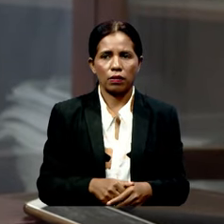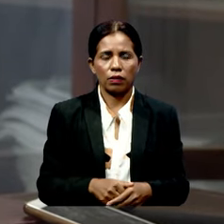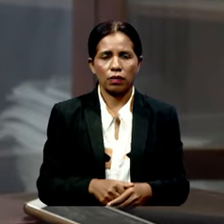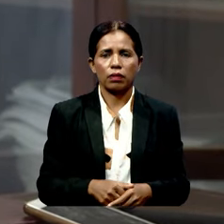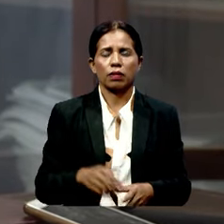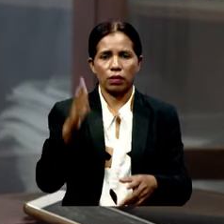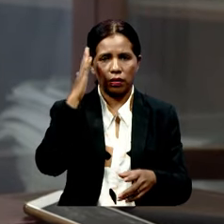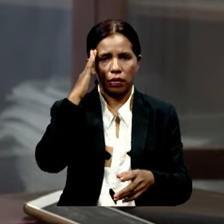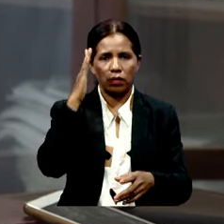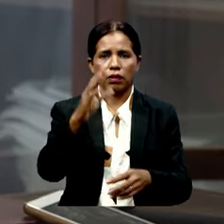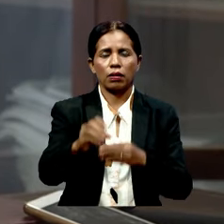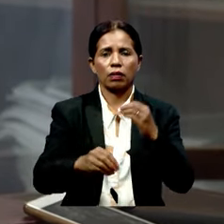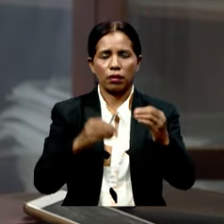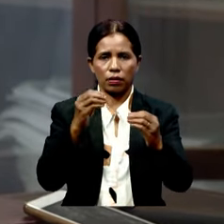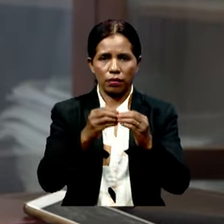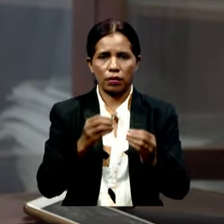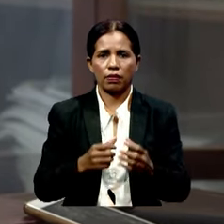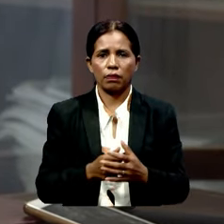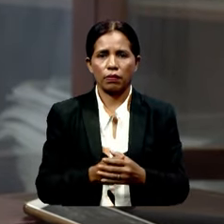considera que ataque.